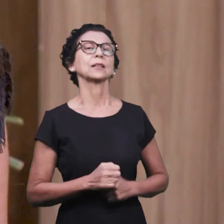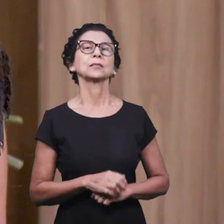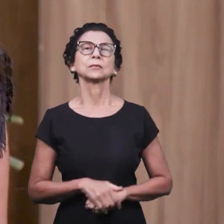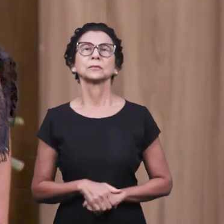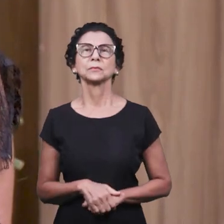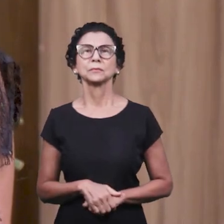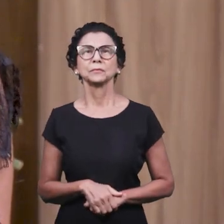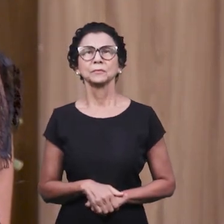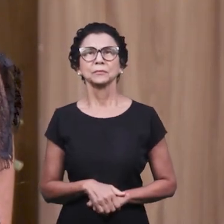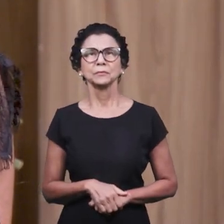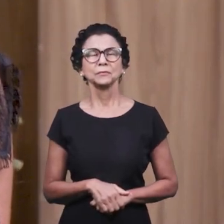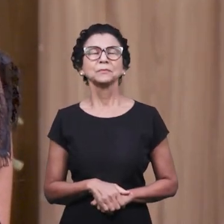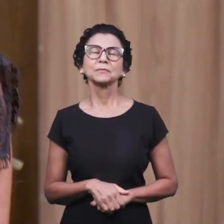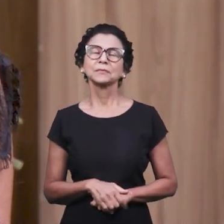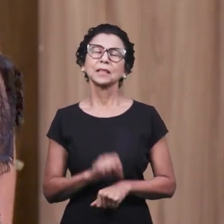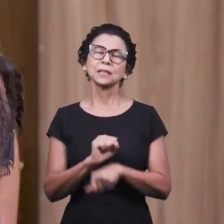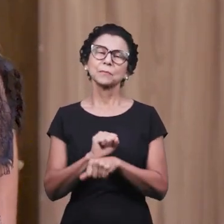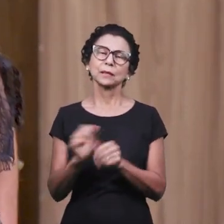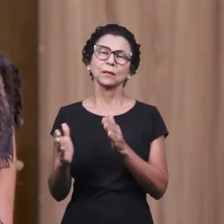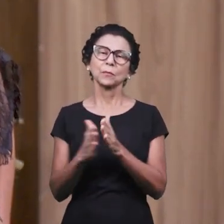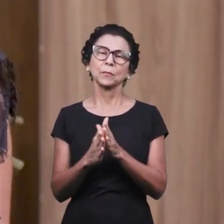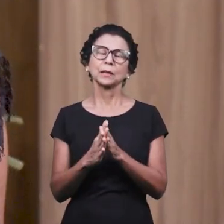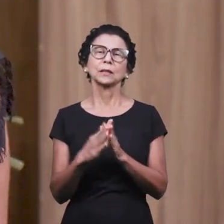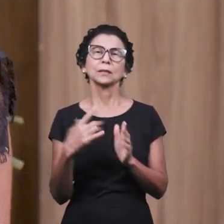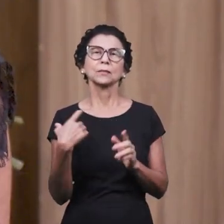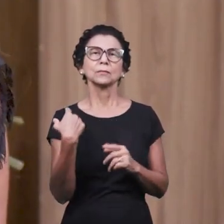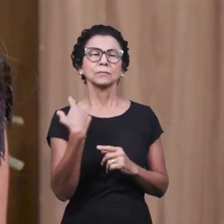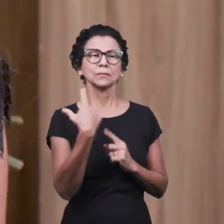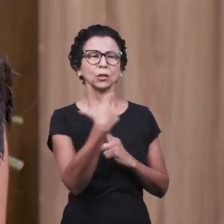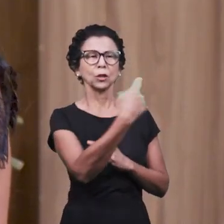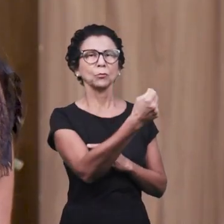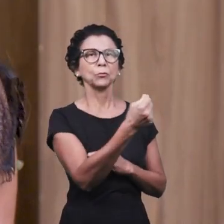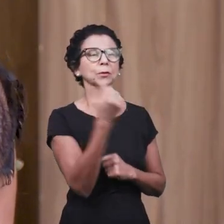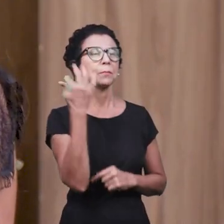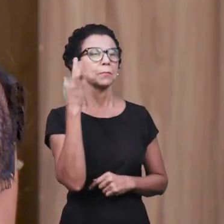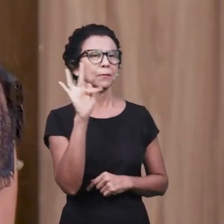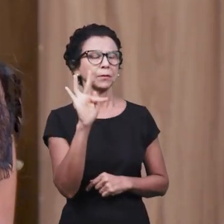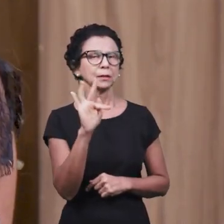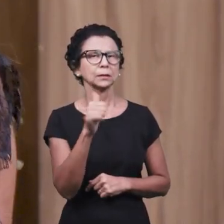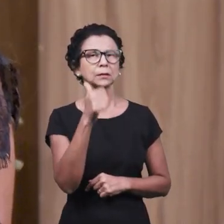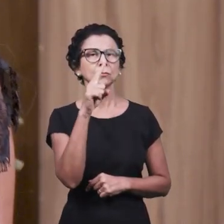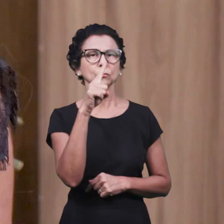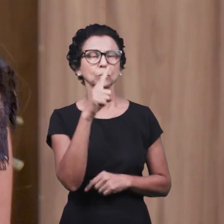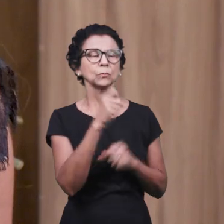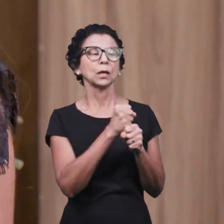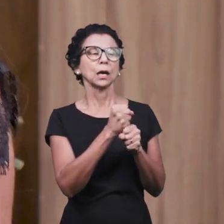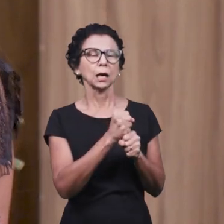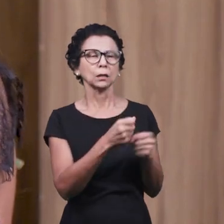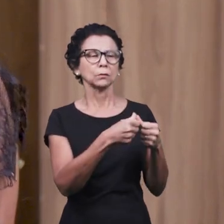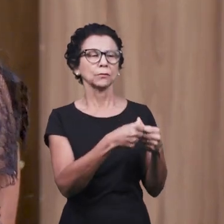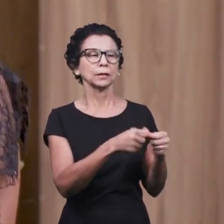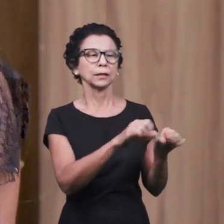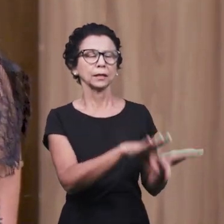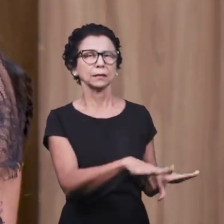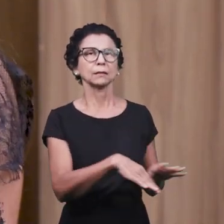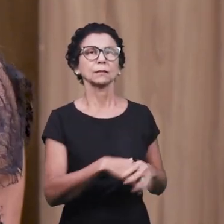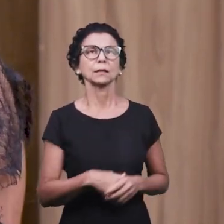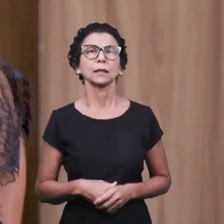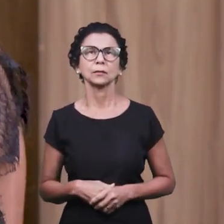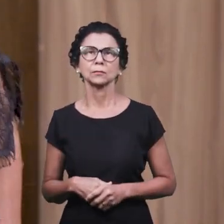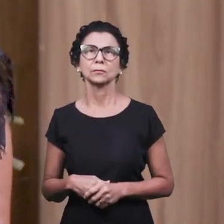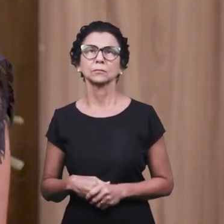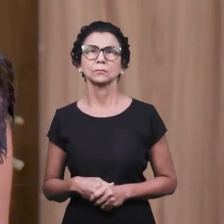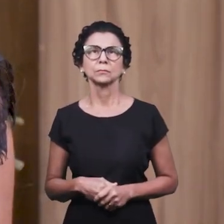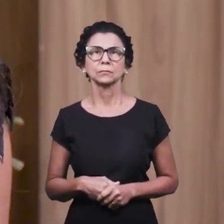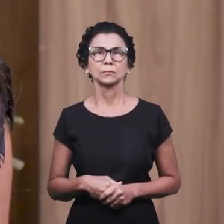alguns meses depois eu fui pra França e foi simplesmente uma bênção. Fiquei 12 meses lá. Cheguei primeiro, fiquei no total em